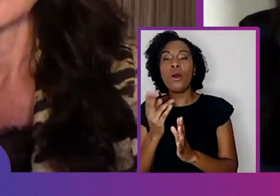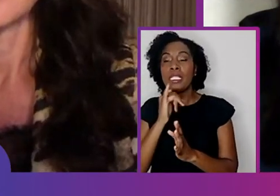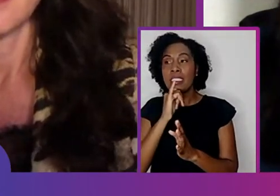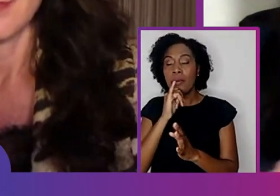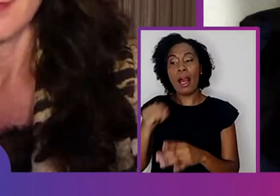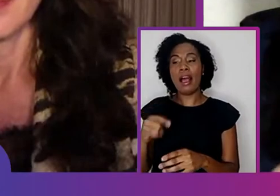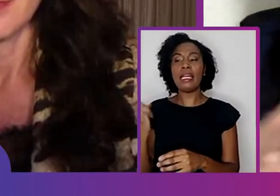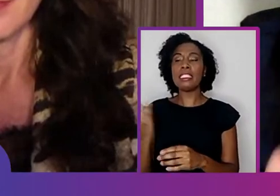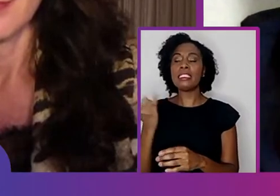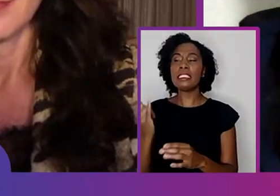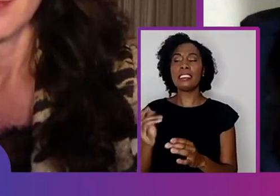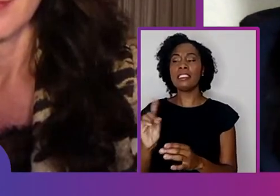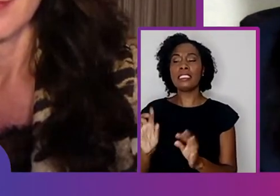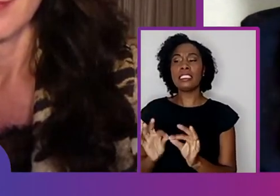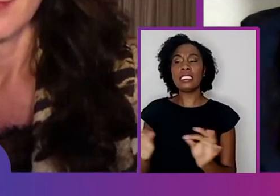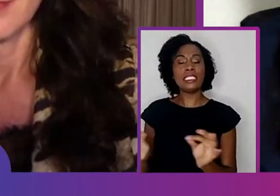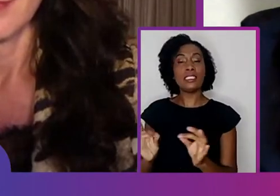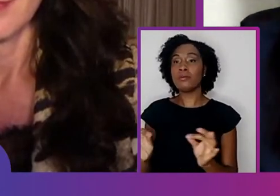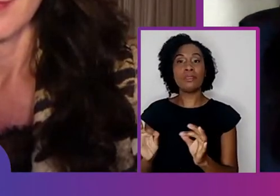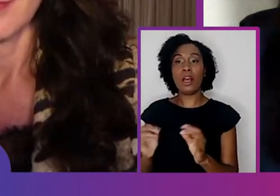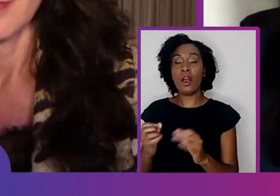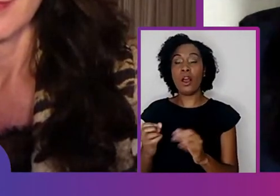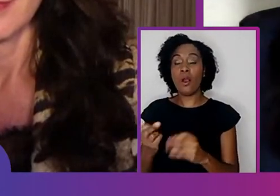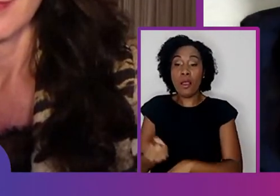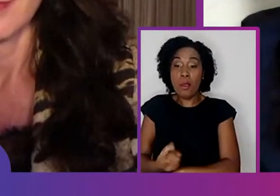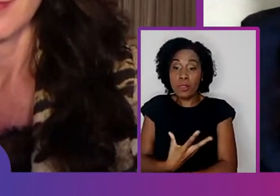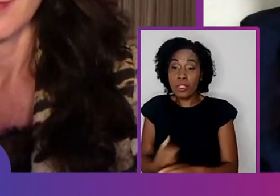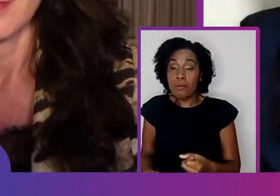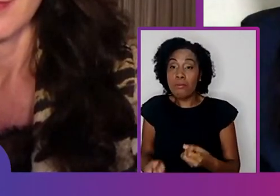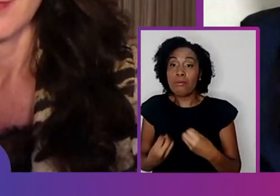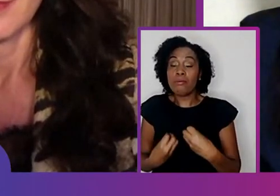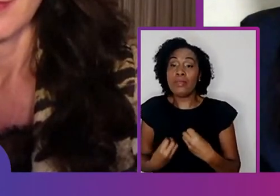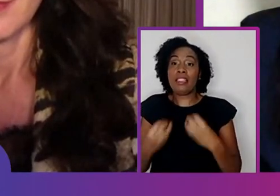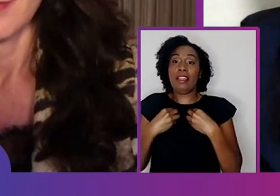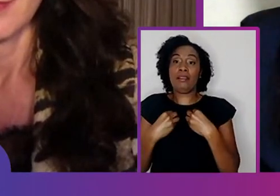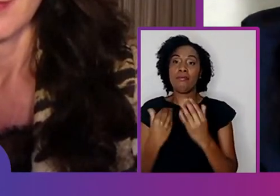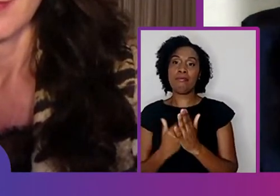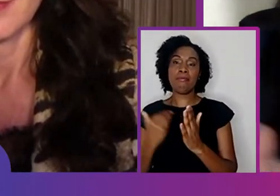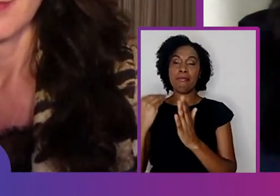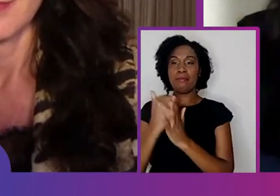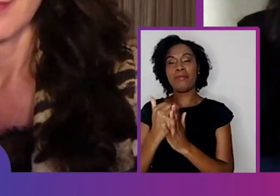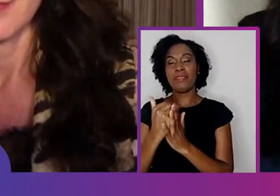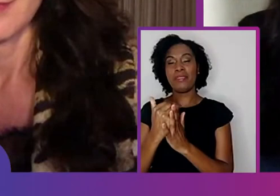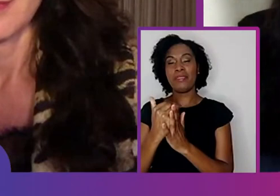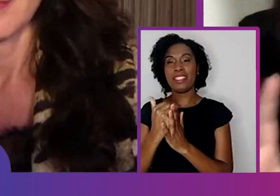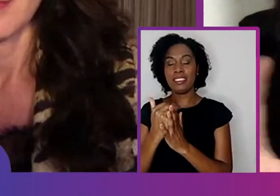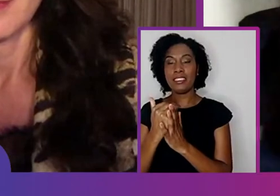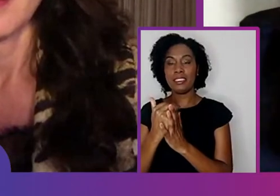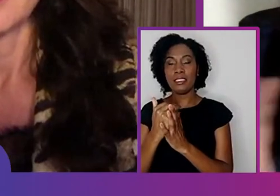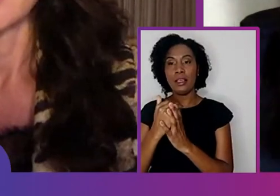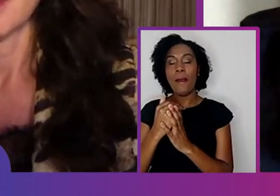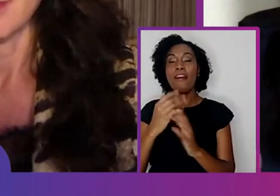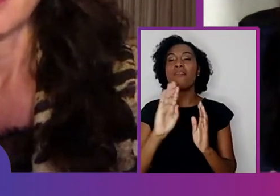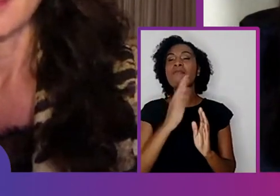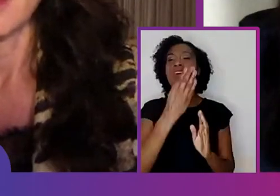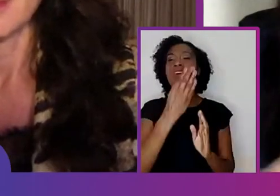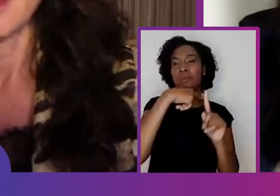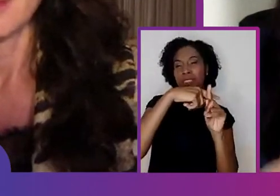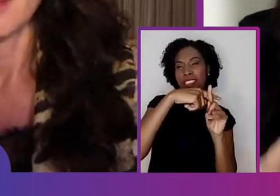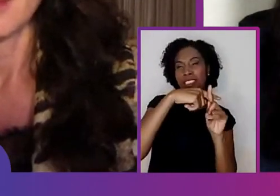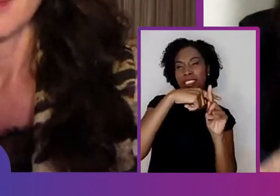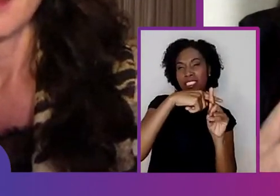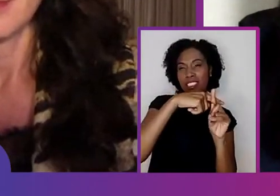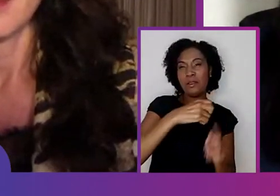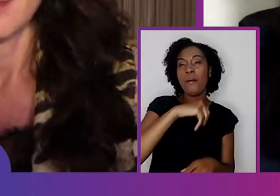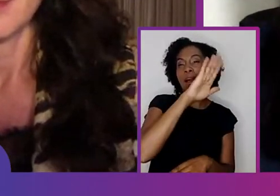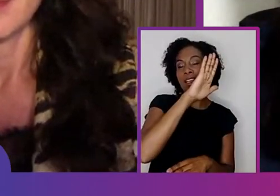que é importante. É mais importante para a emoção ter um falso positivo do que um falso negativo, né? Não sei se isso faz sentido